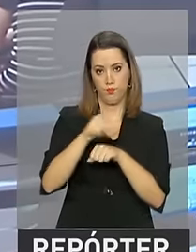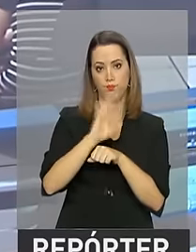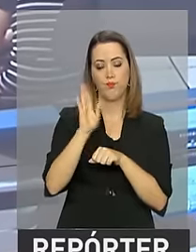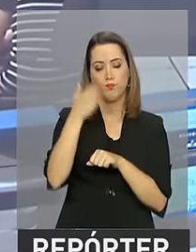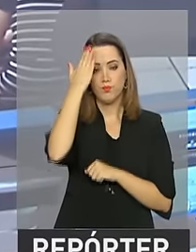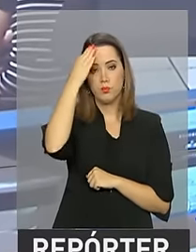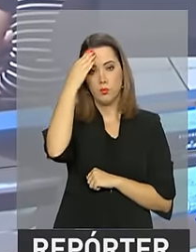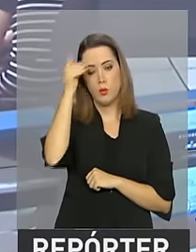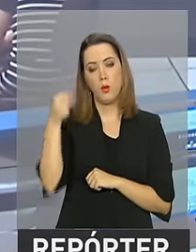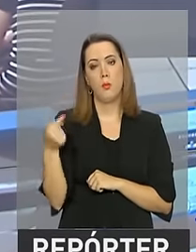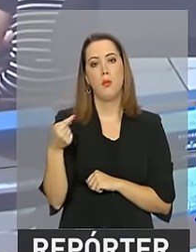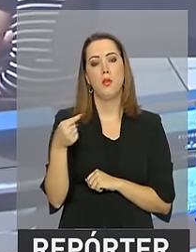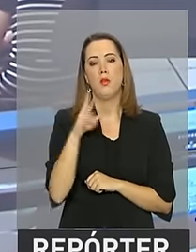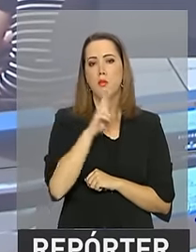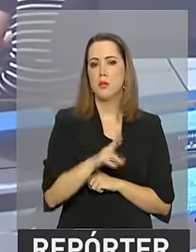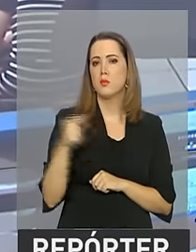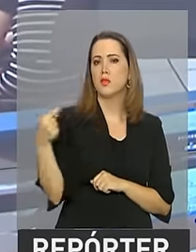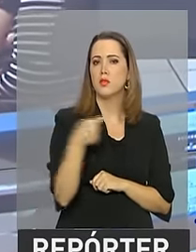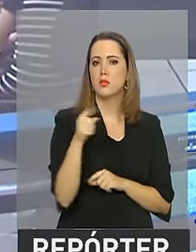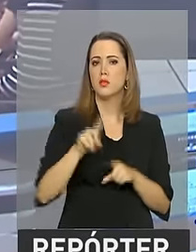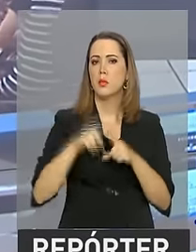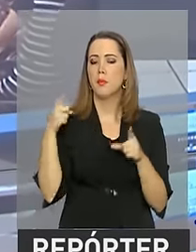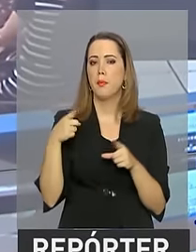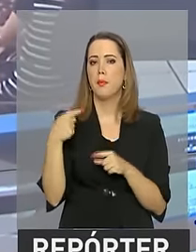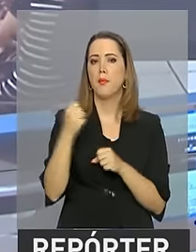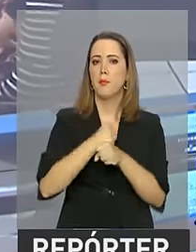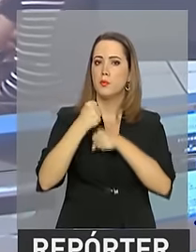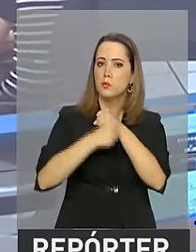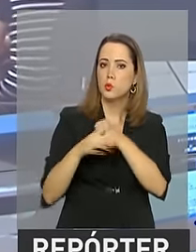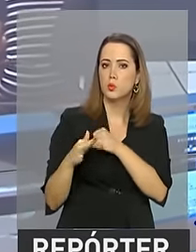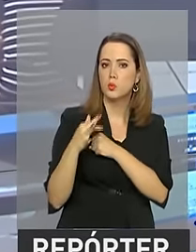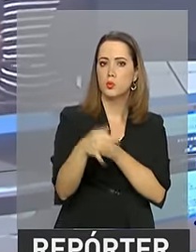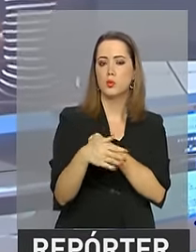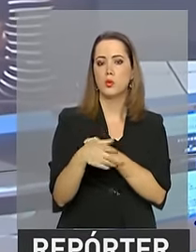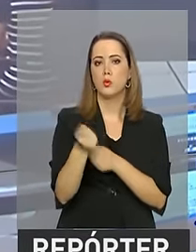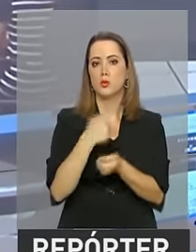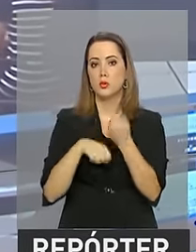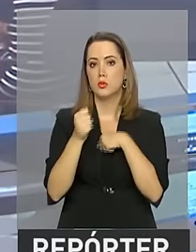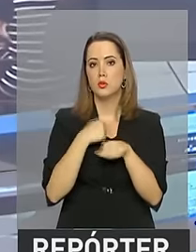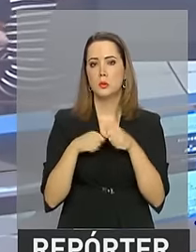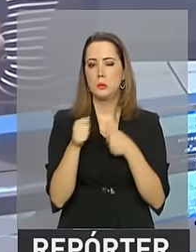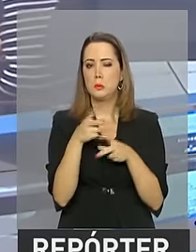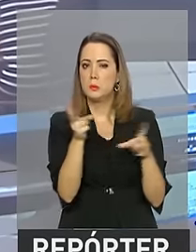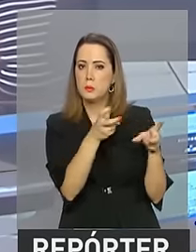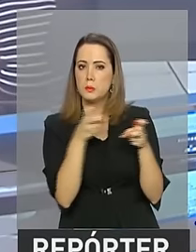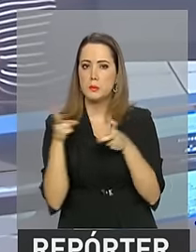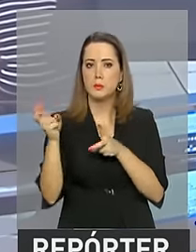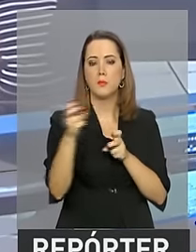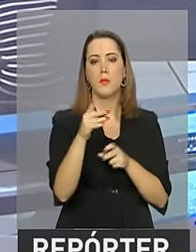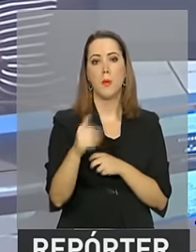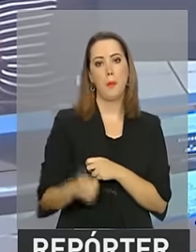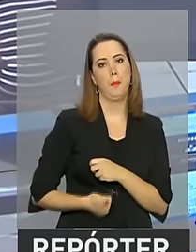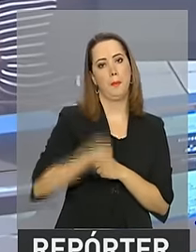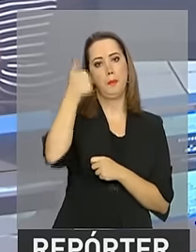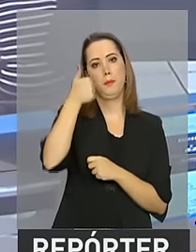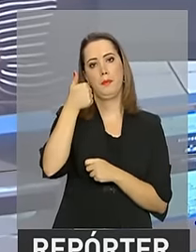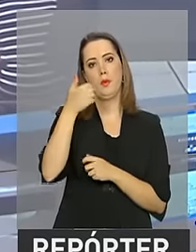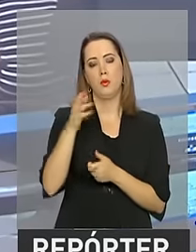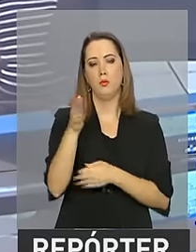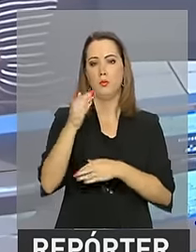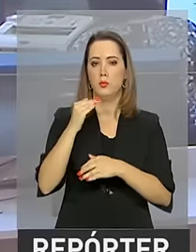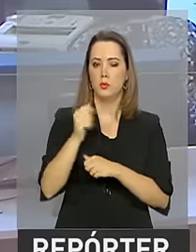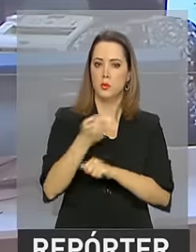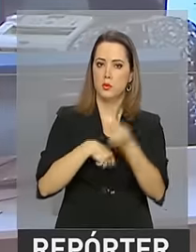negativo mas para 2017 os economistas do mercado financeiro prevêem A retomada do crescimento da economia